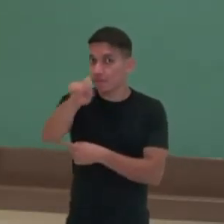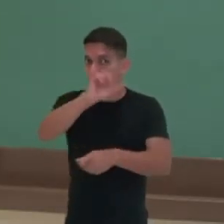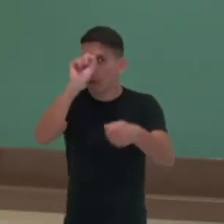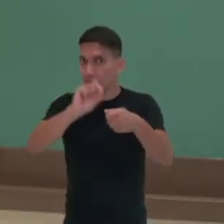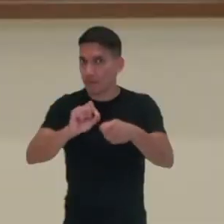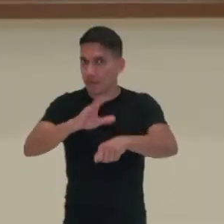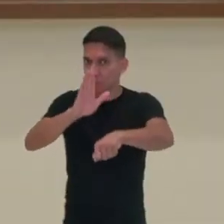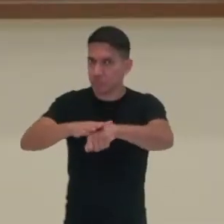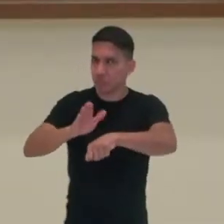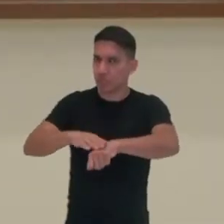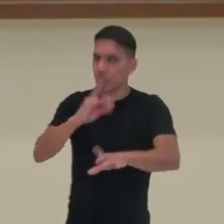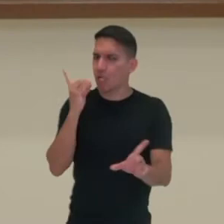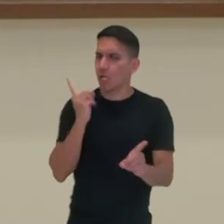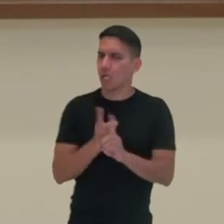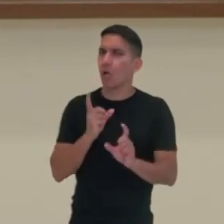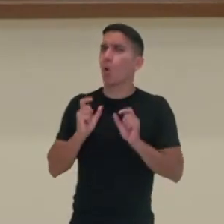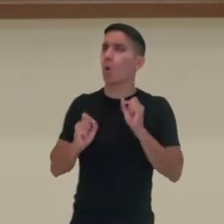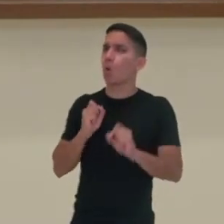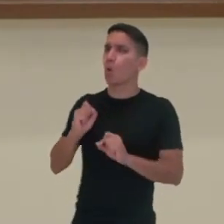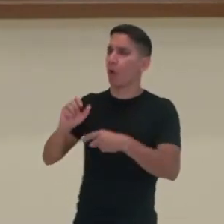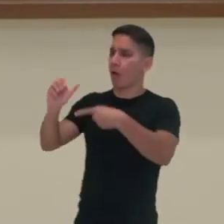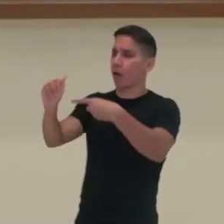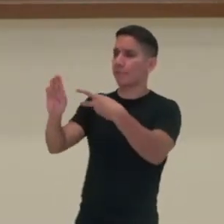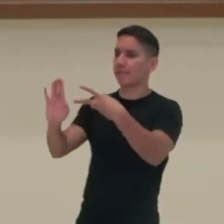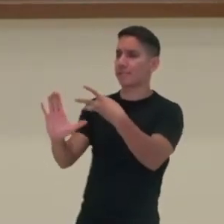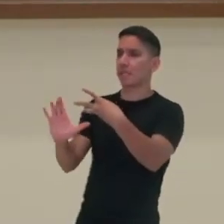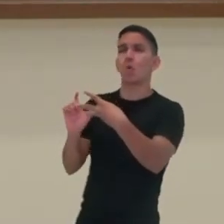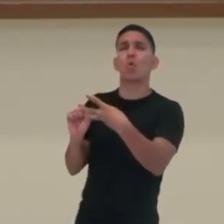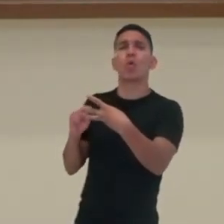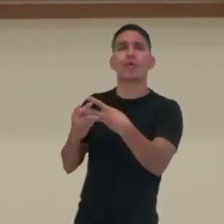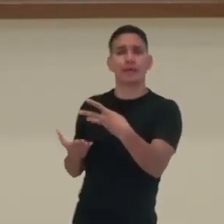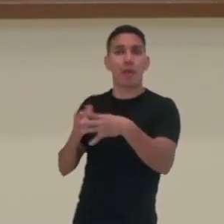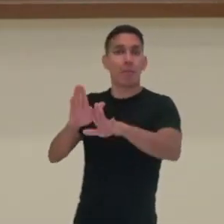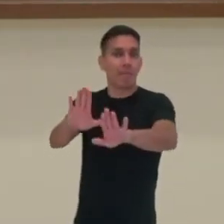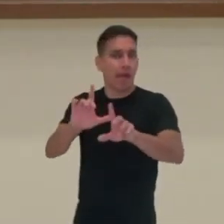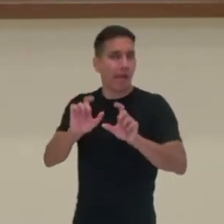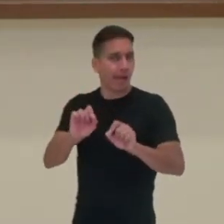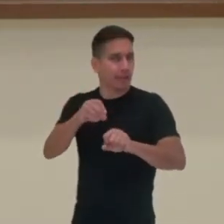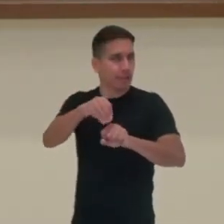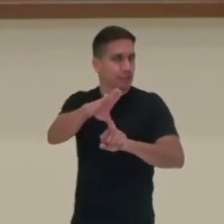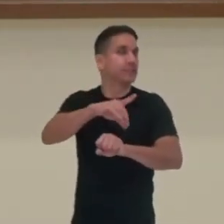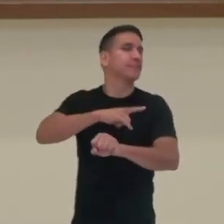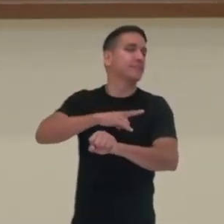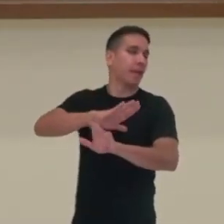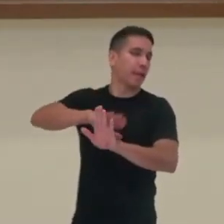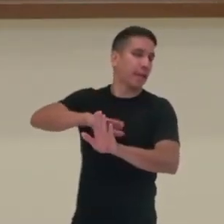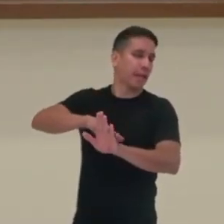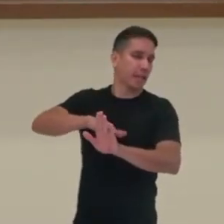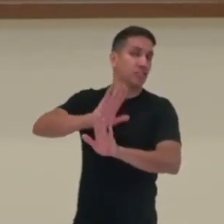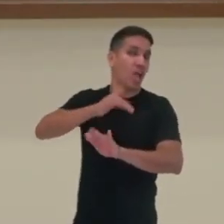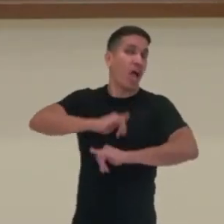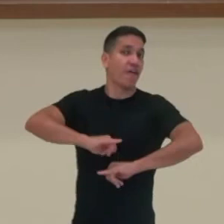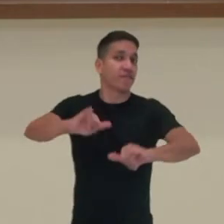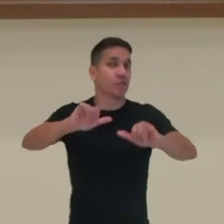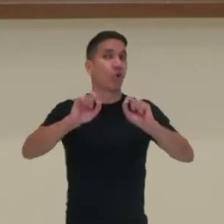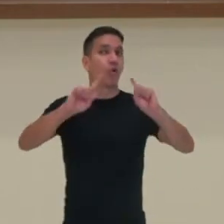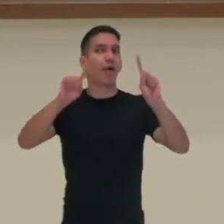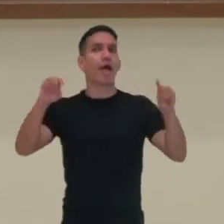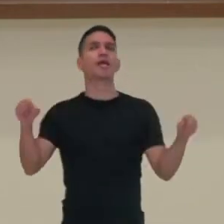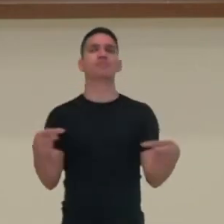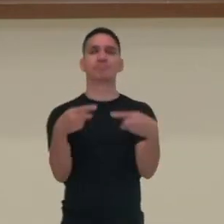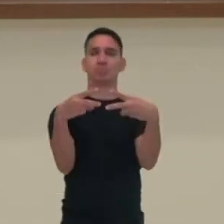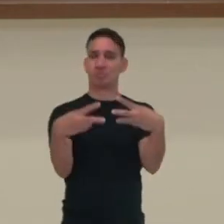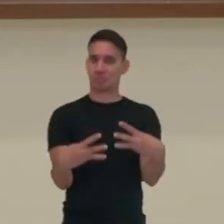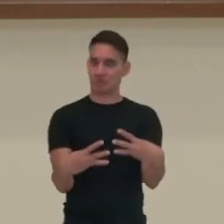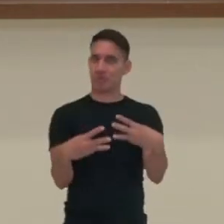você encontrar os valores de A, B, C. Mas ele deu uma dica, ele já falou que esses números, eles